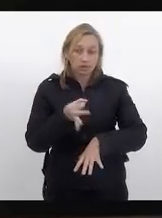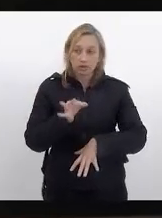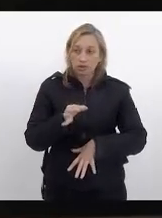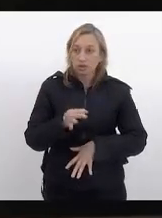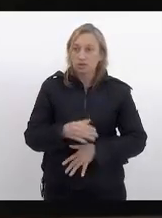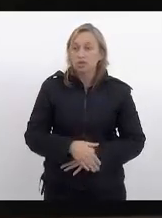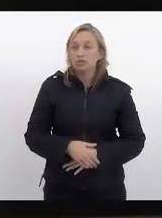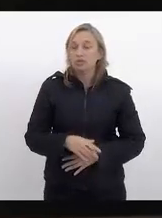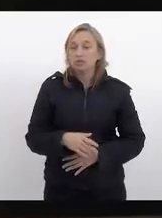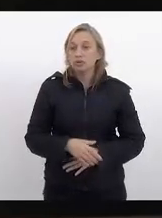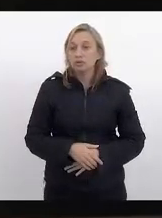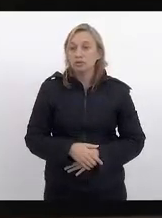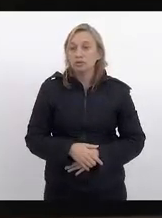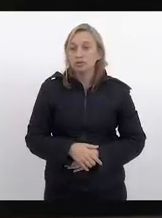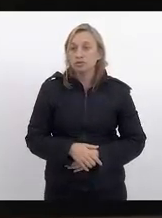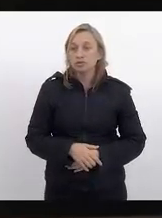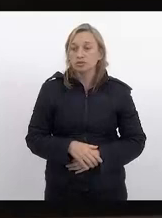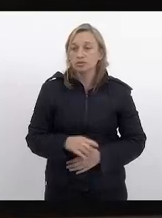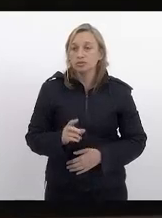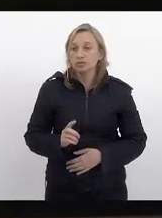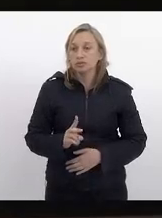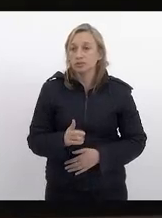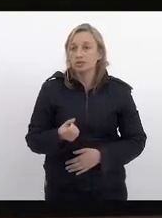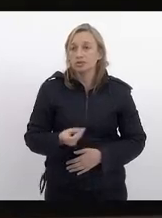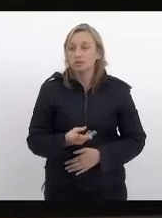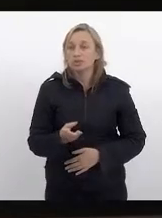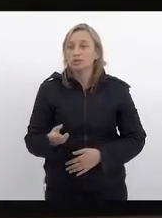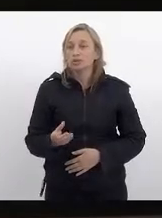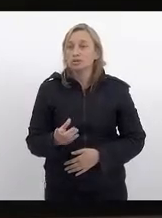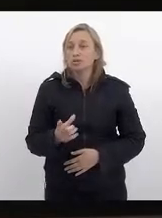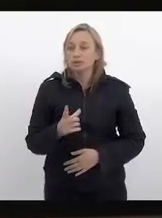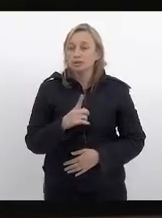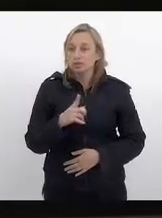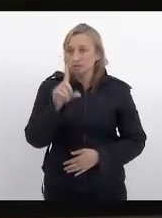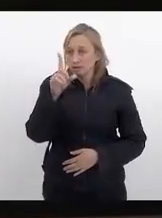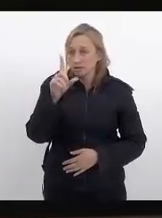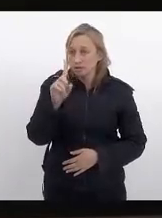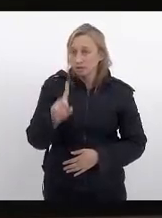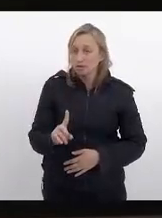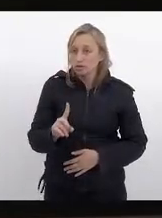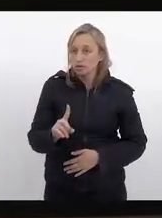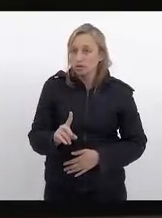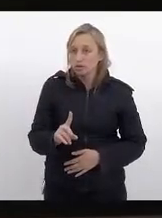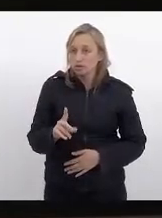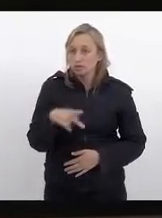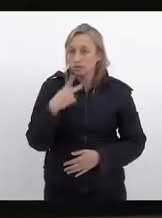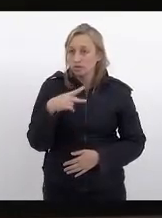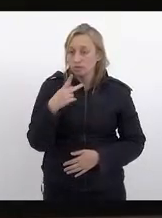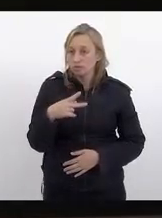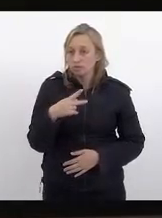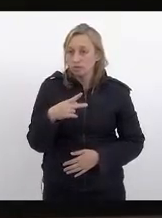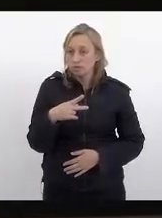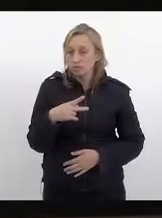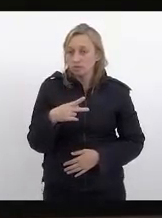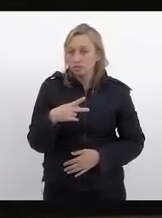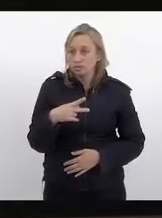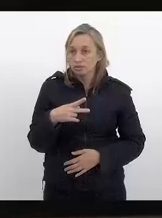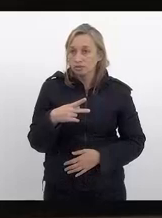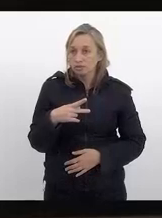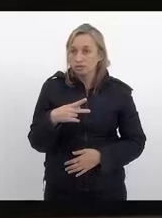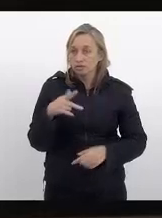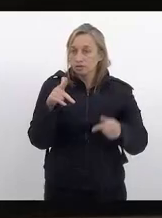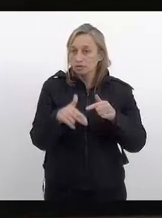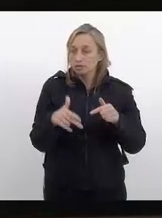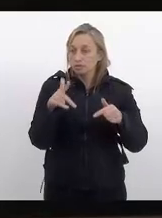garantido que eu vou parar enquanto a gente não tiver o direito de falar né